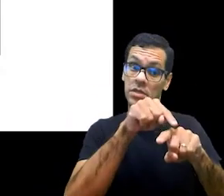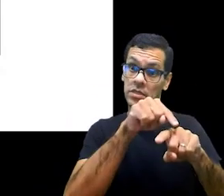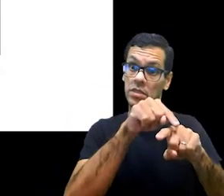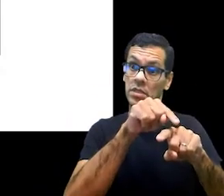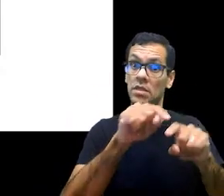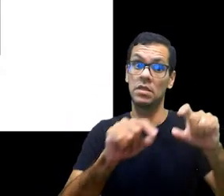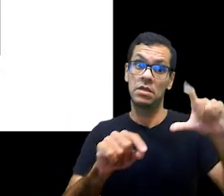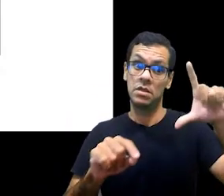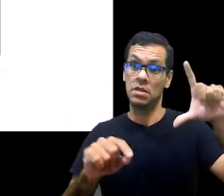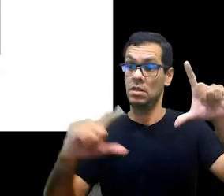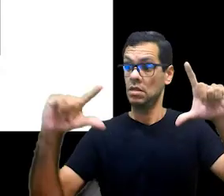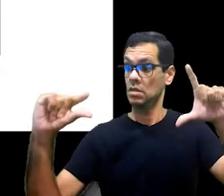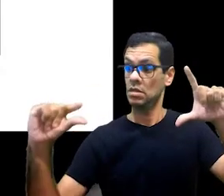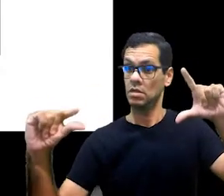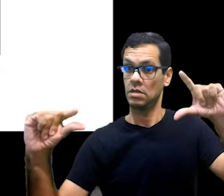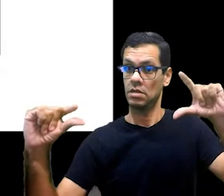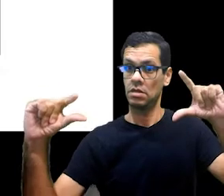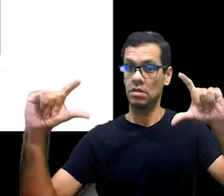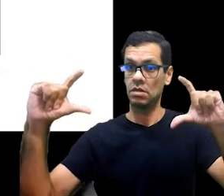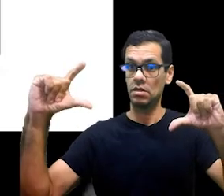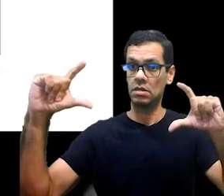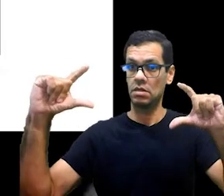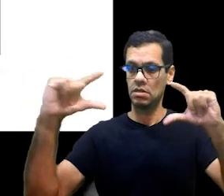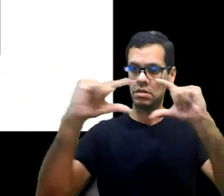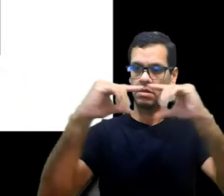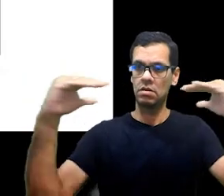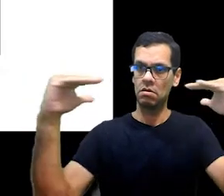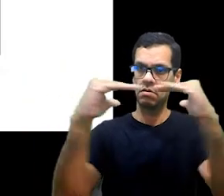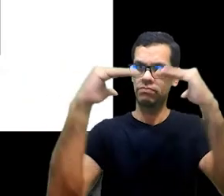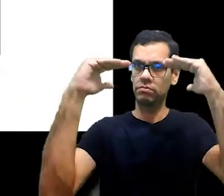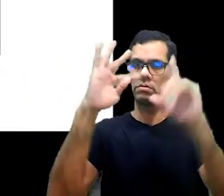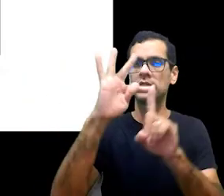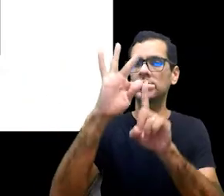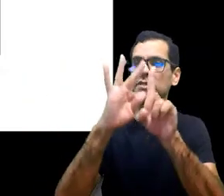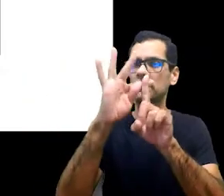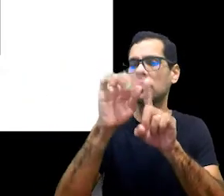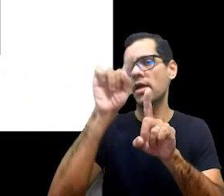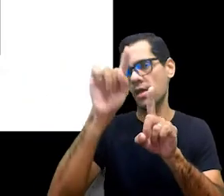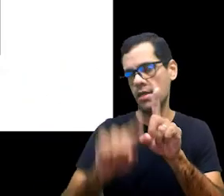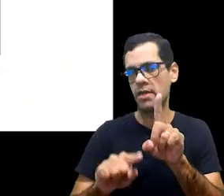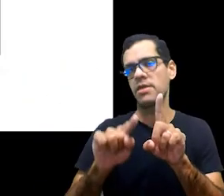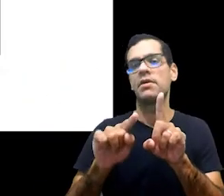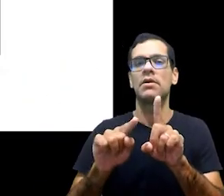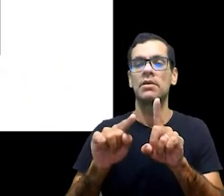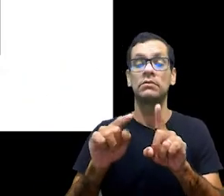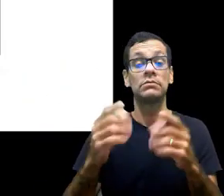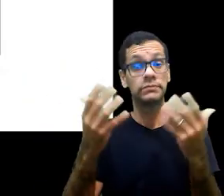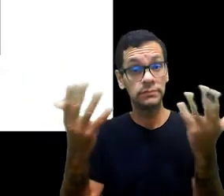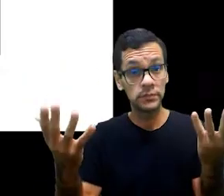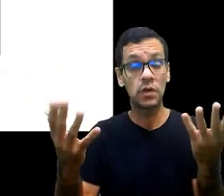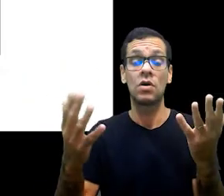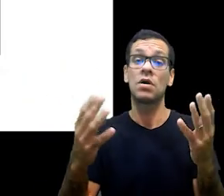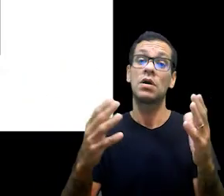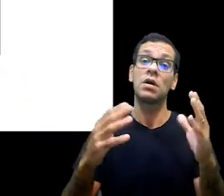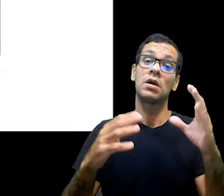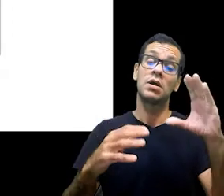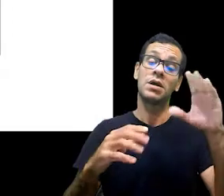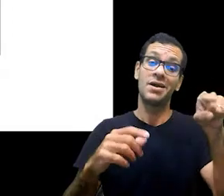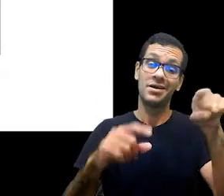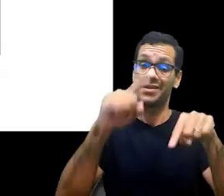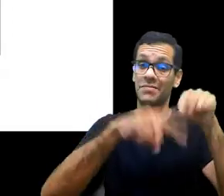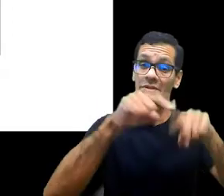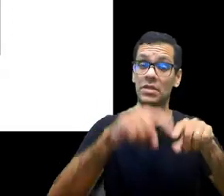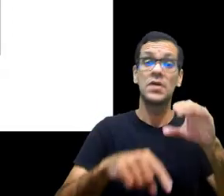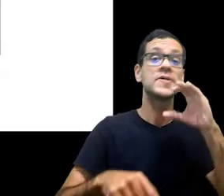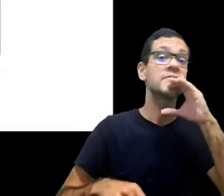pode um esfriar e o outro esquentar e atingirem uma temperatura igual, que é chamada temperatura de equilíbrio térmico. Então, o corpo quente